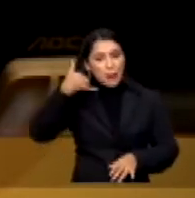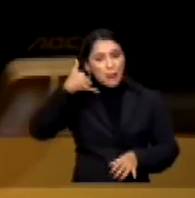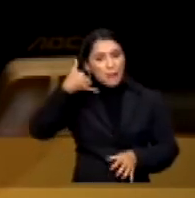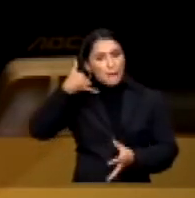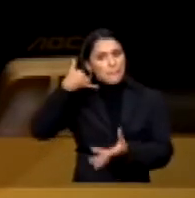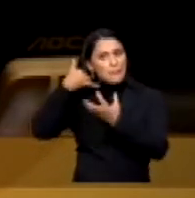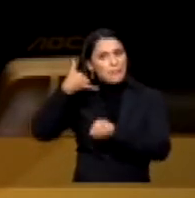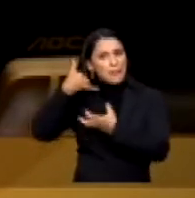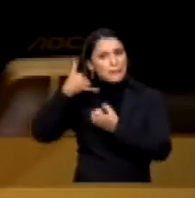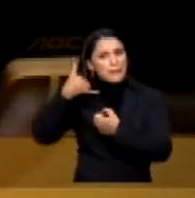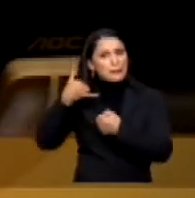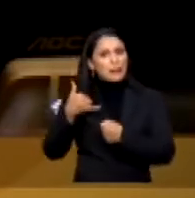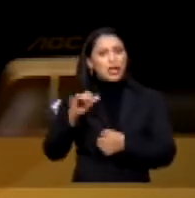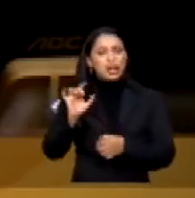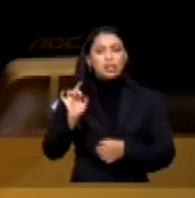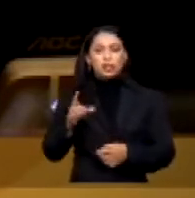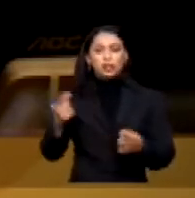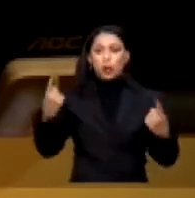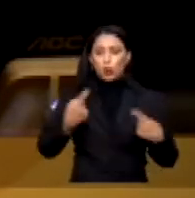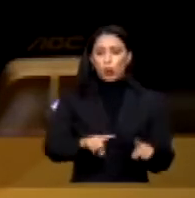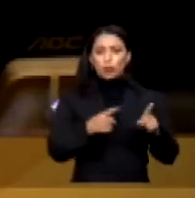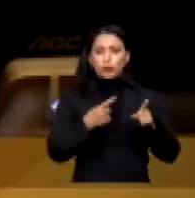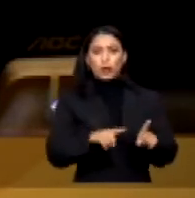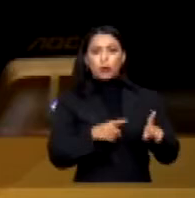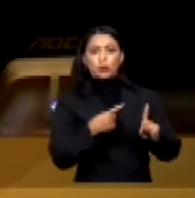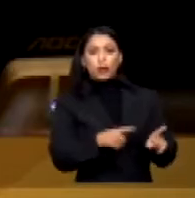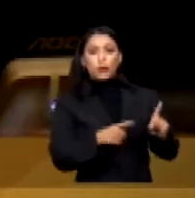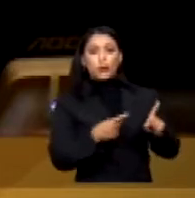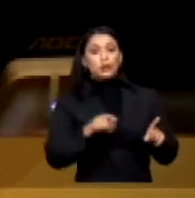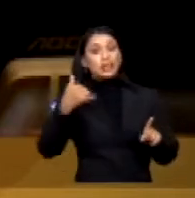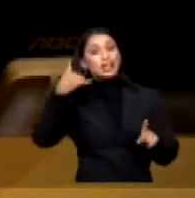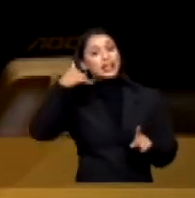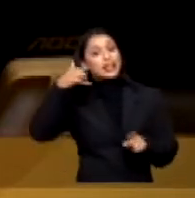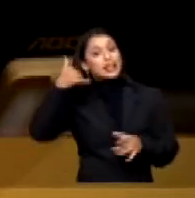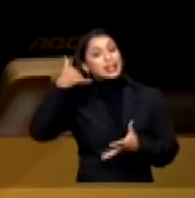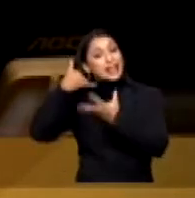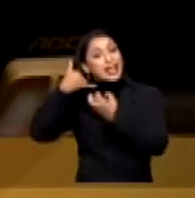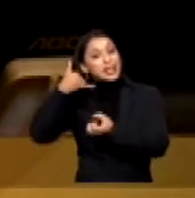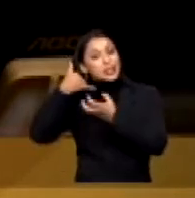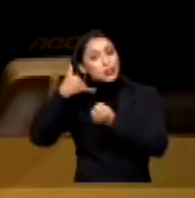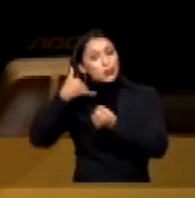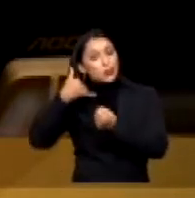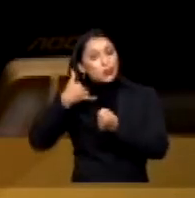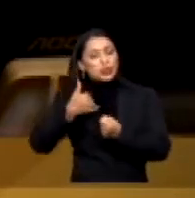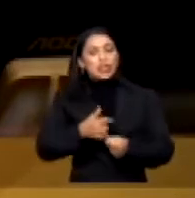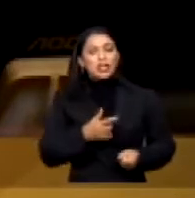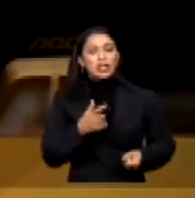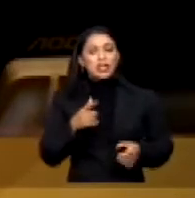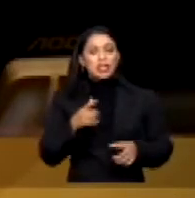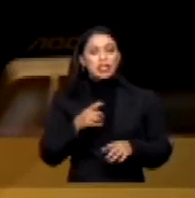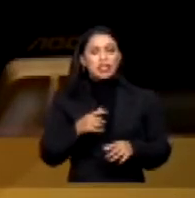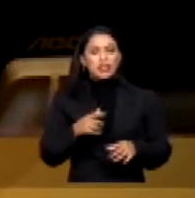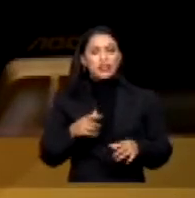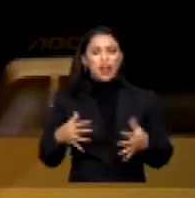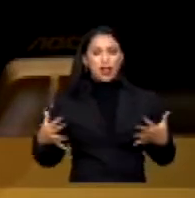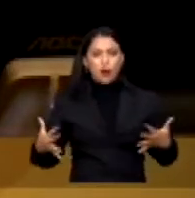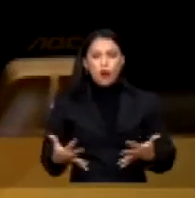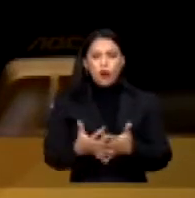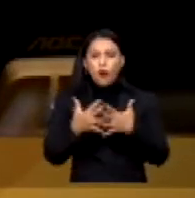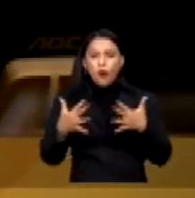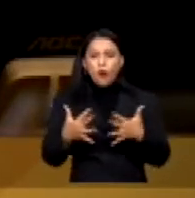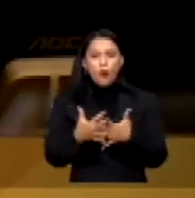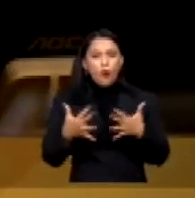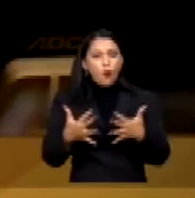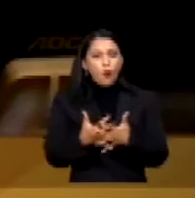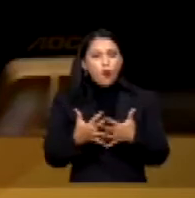é absolutamente tendencioso na escuta e que busca distorcer tudo aquilo que as